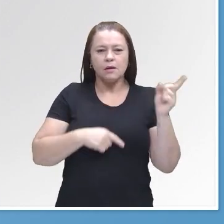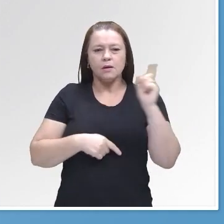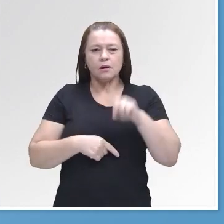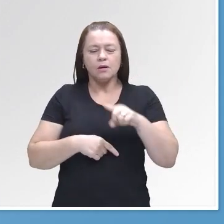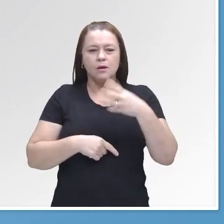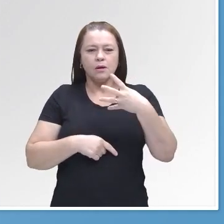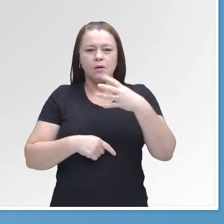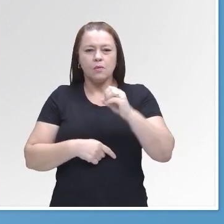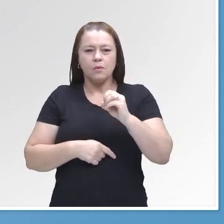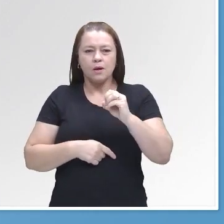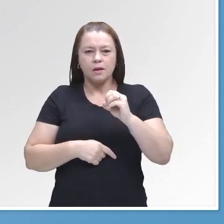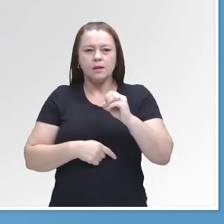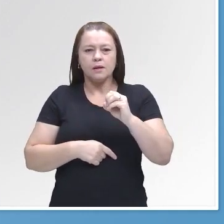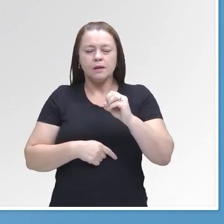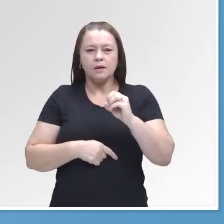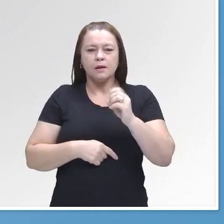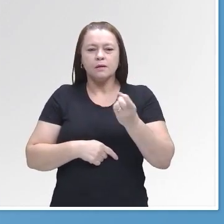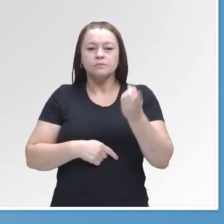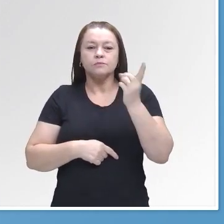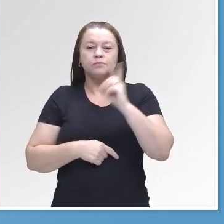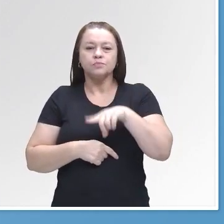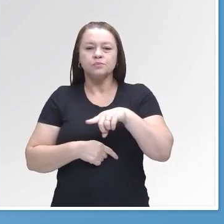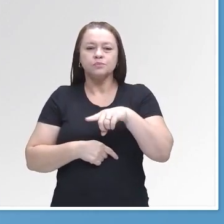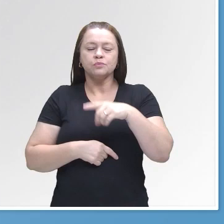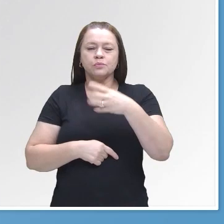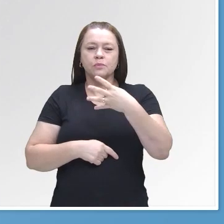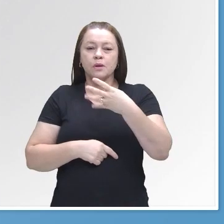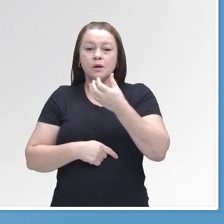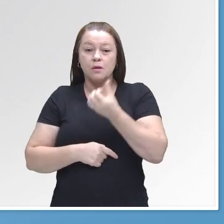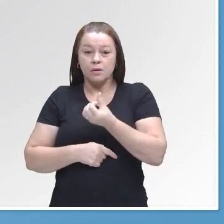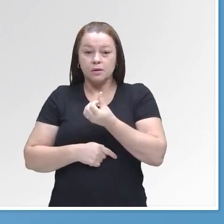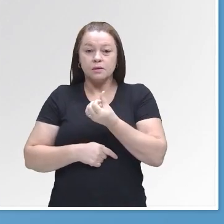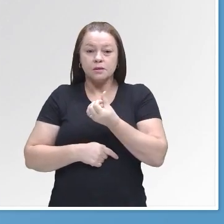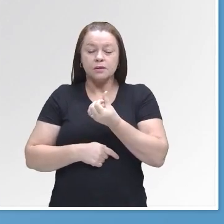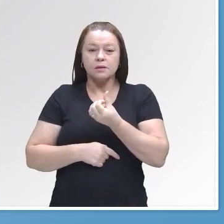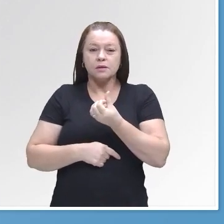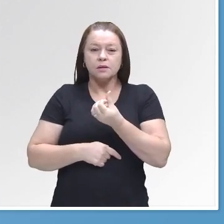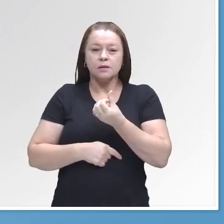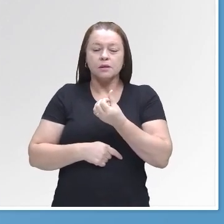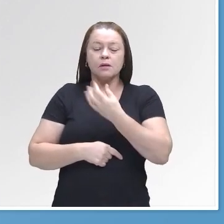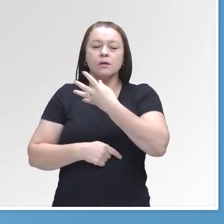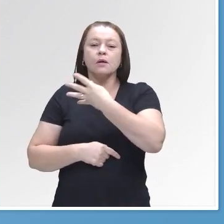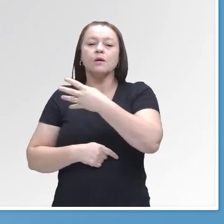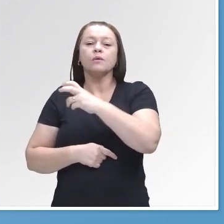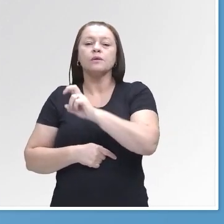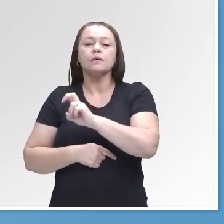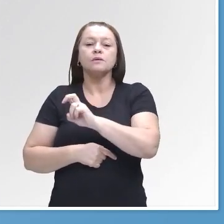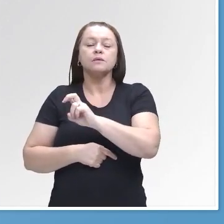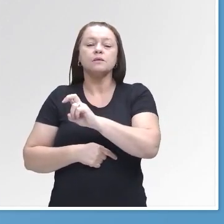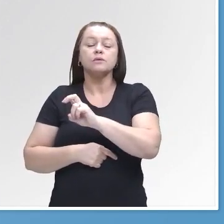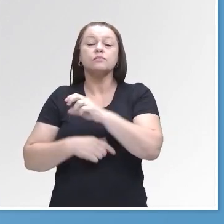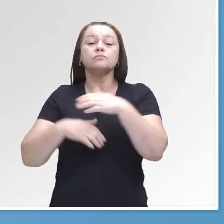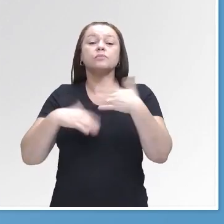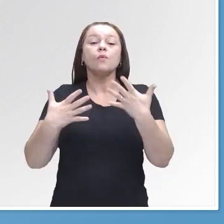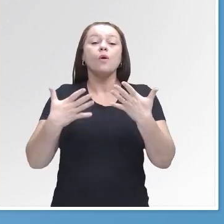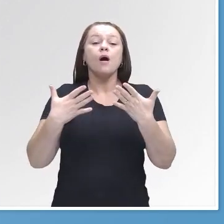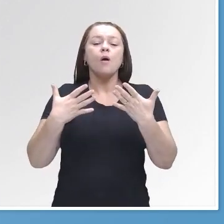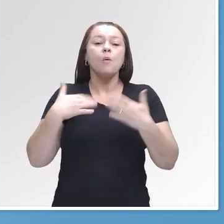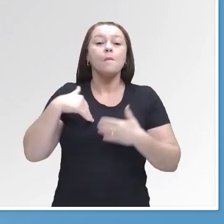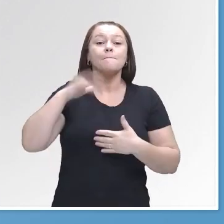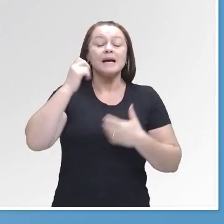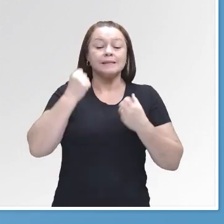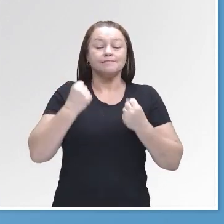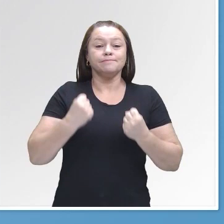40 quilos? Igor, 46 quilos? Fábio, 45